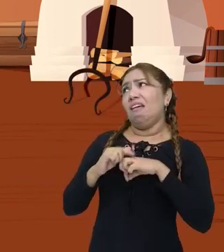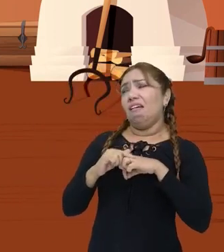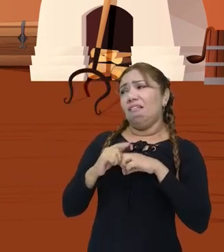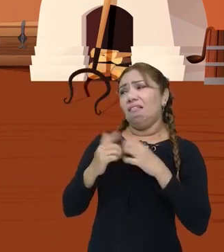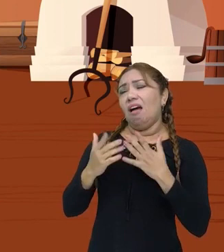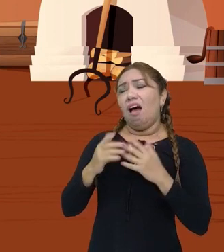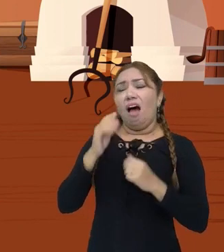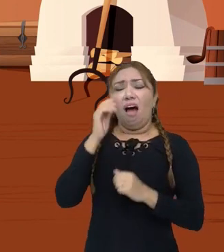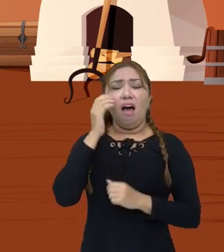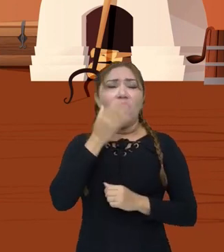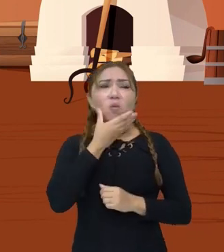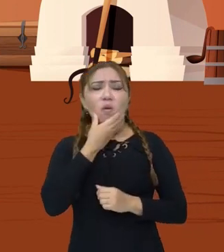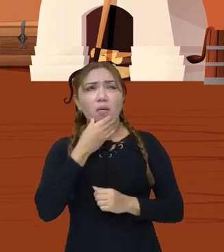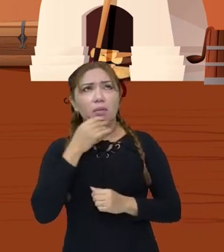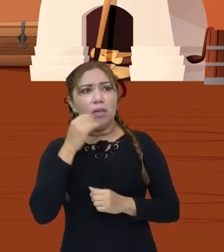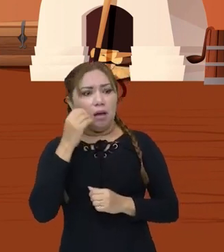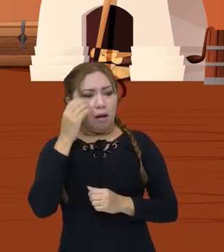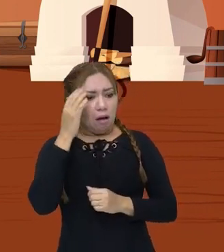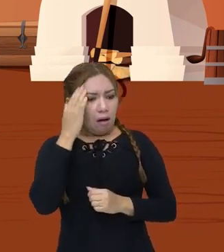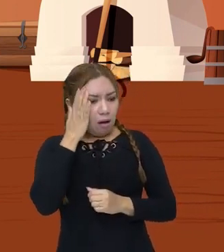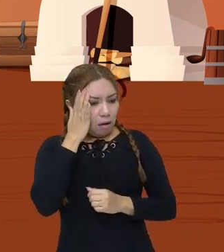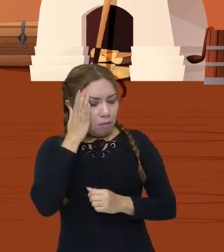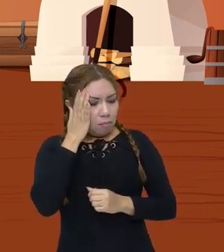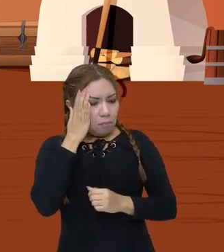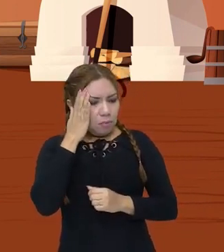O pescador fala chorando,